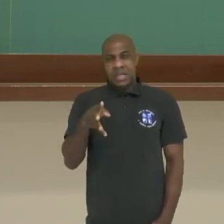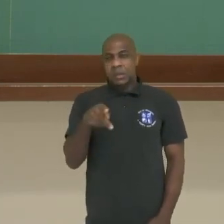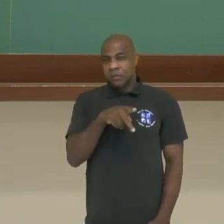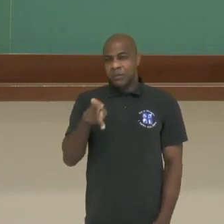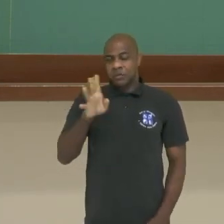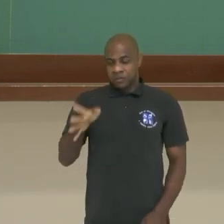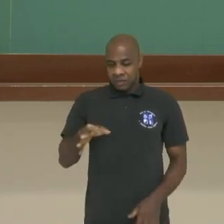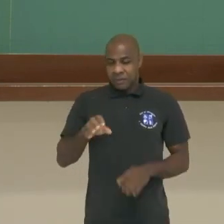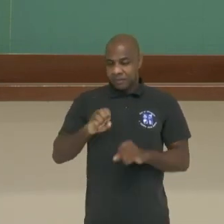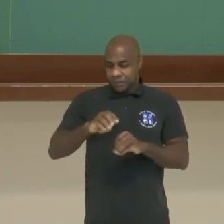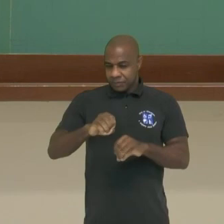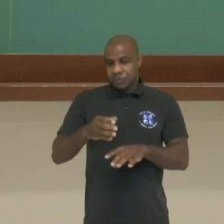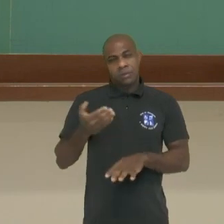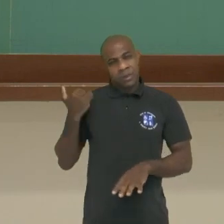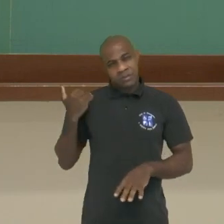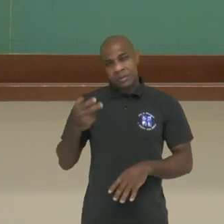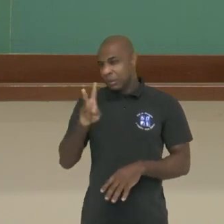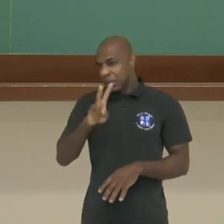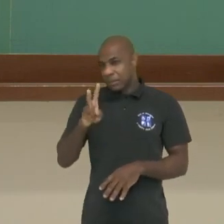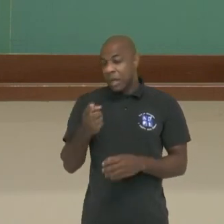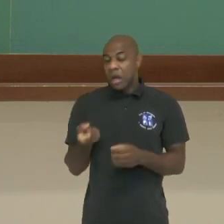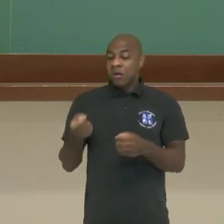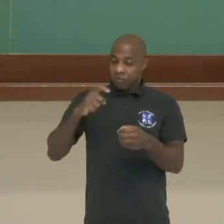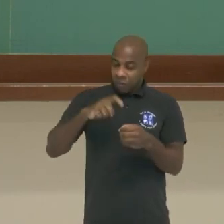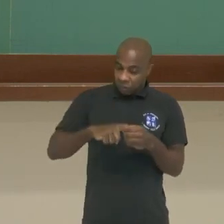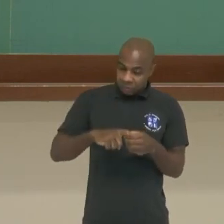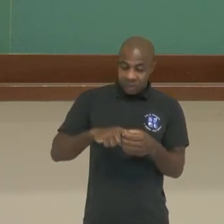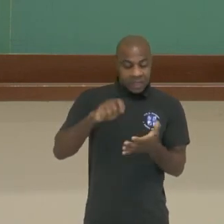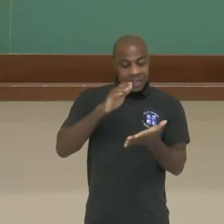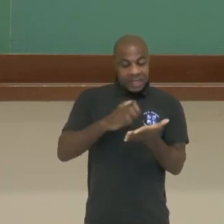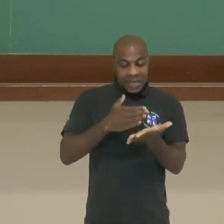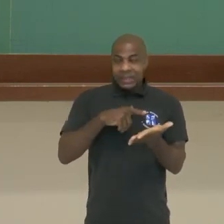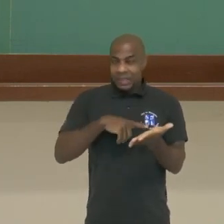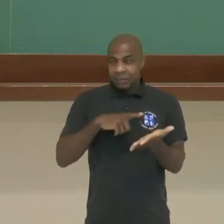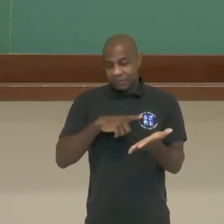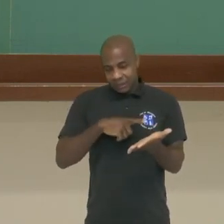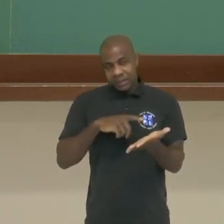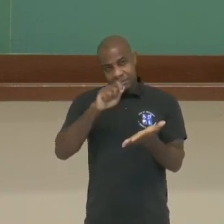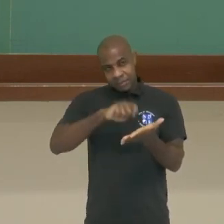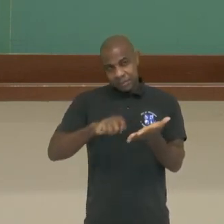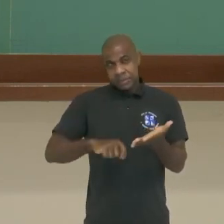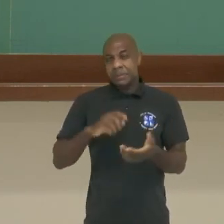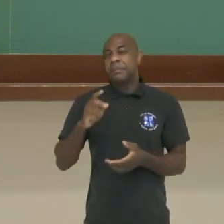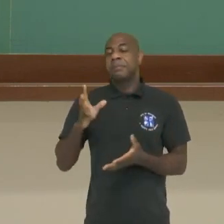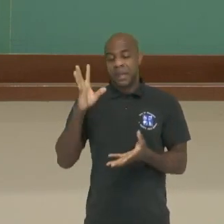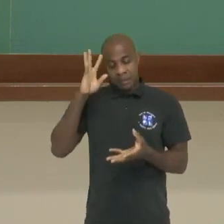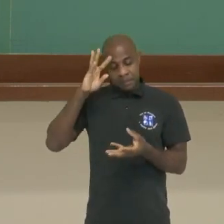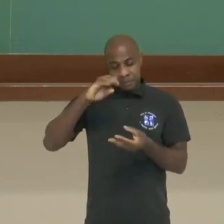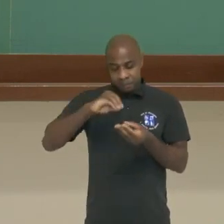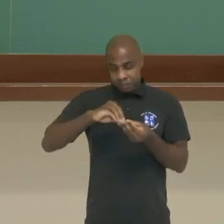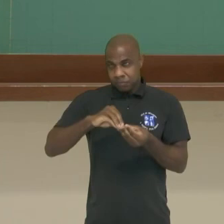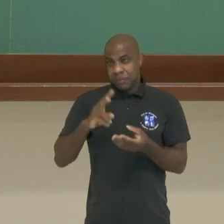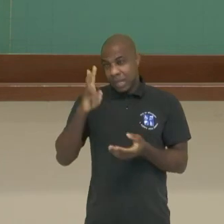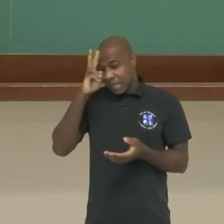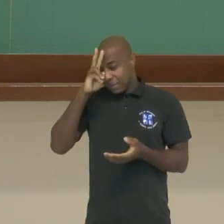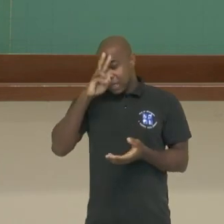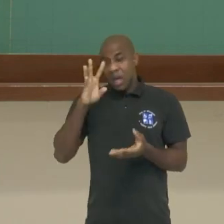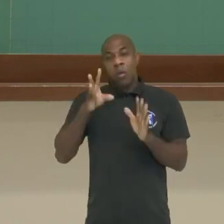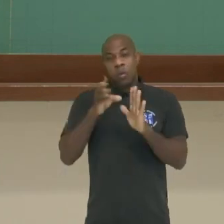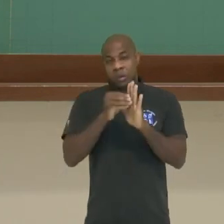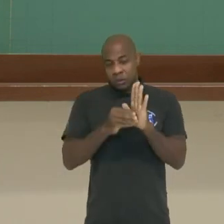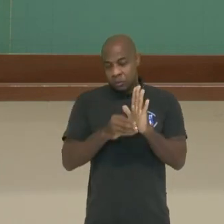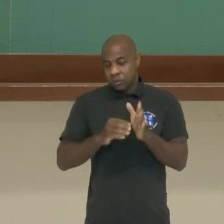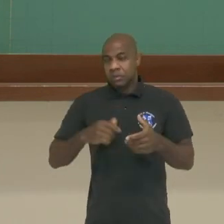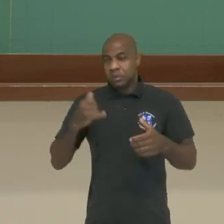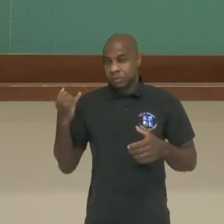aula Paraná do pessoal do segundo ano e dá uma olhadinha para revisar esse conteúdo que é fundamental para vocês. A gente sabe que o coeficiente